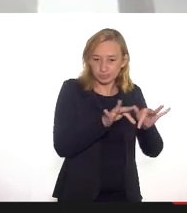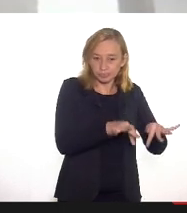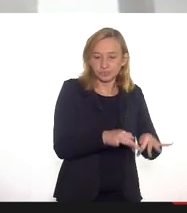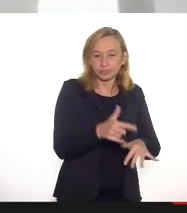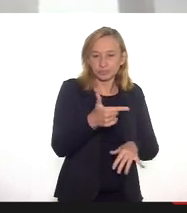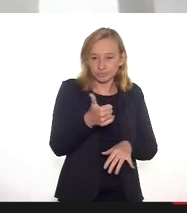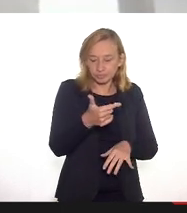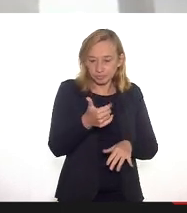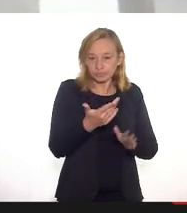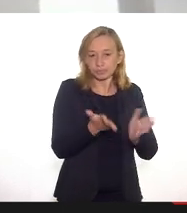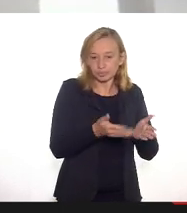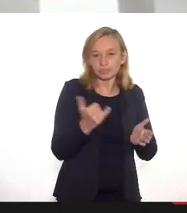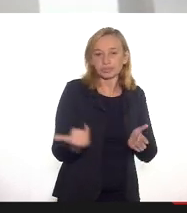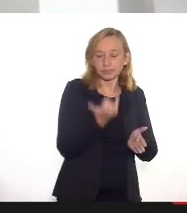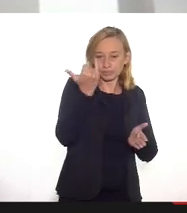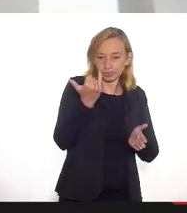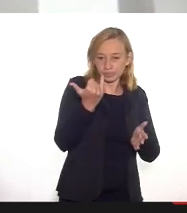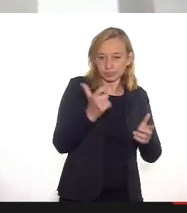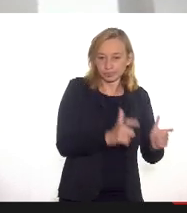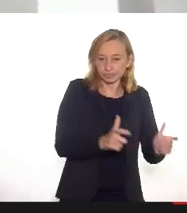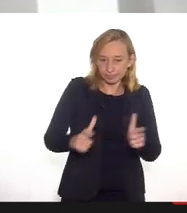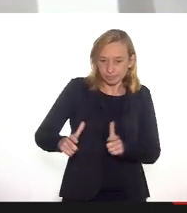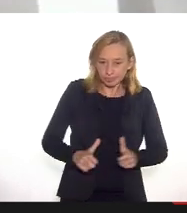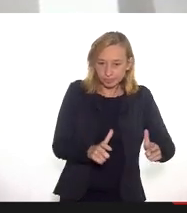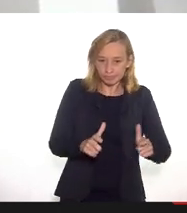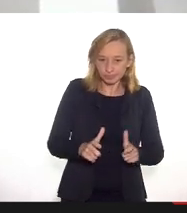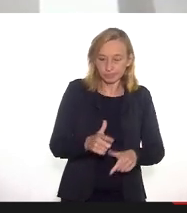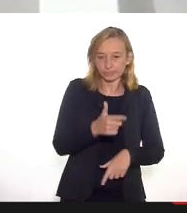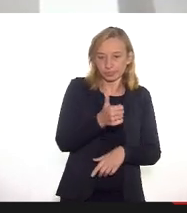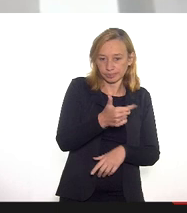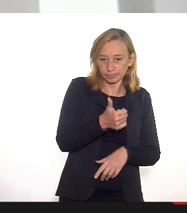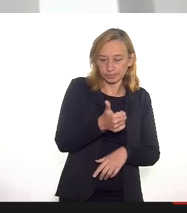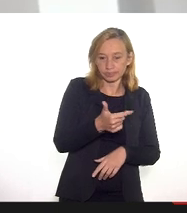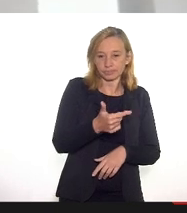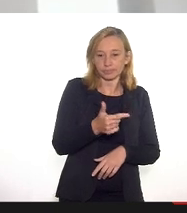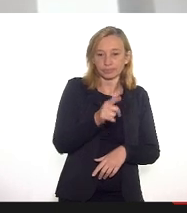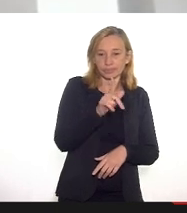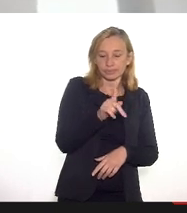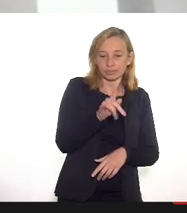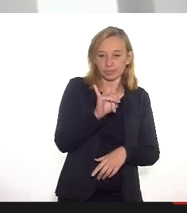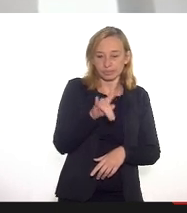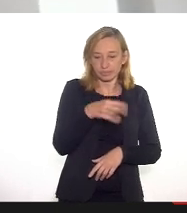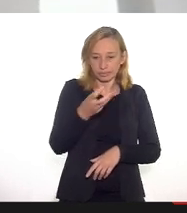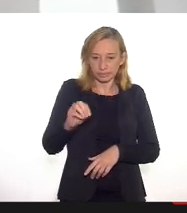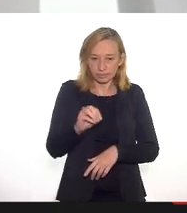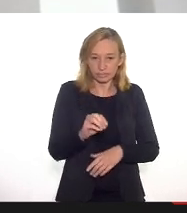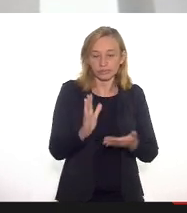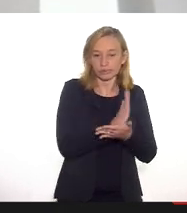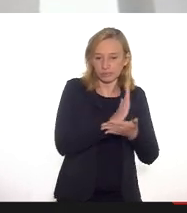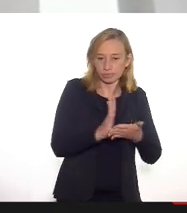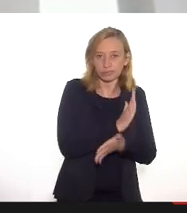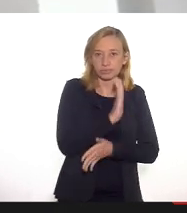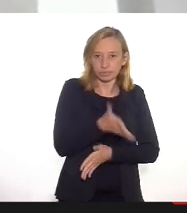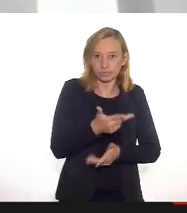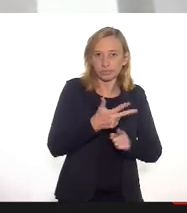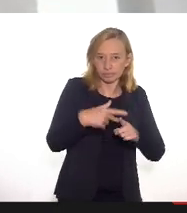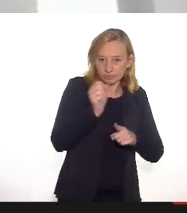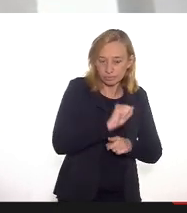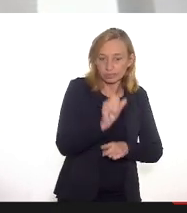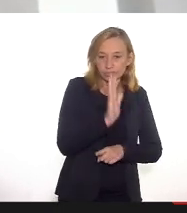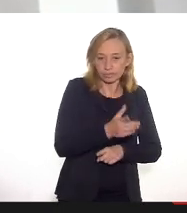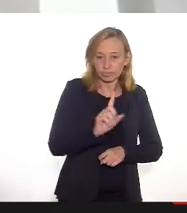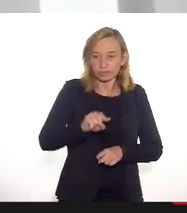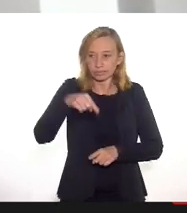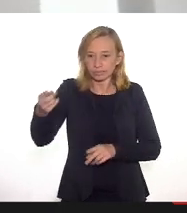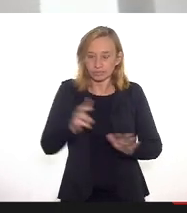lotes, importante frisar, então, é como se fossem 12 licitações. Então, algumas dessas já tiveram vencedor. Semana que